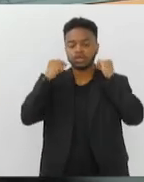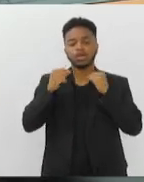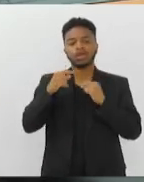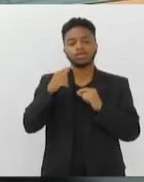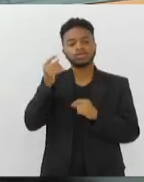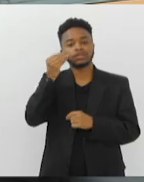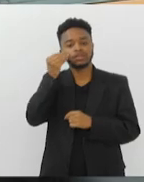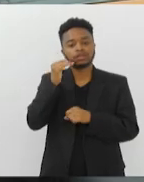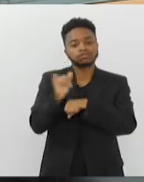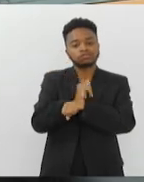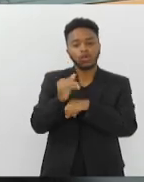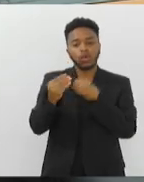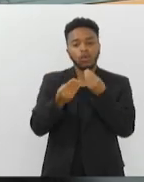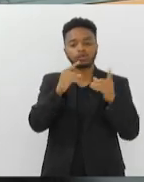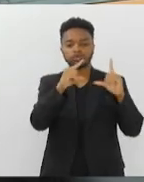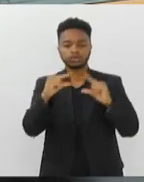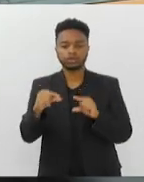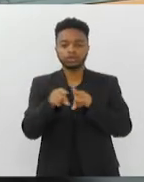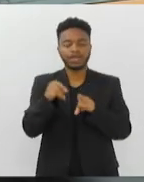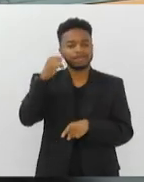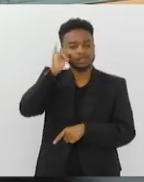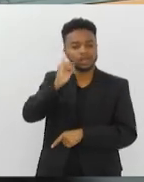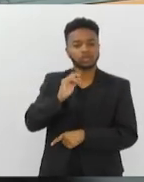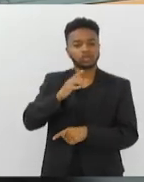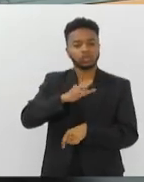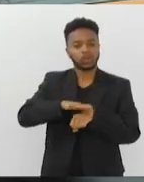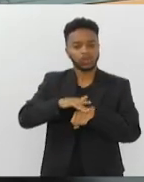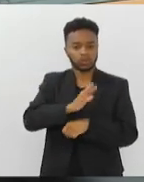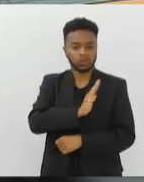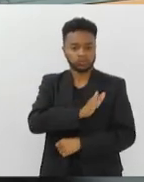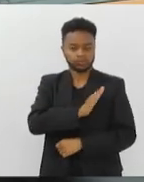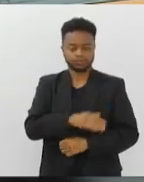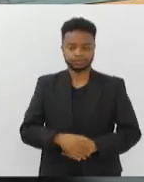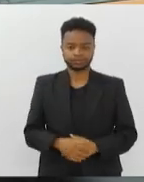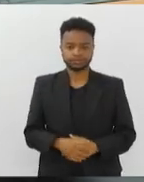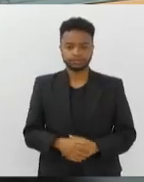doenças cardiovasculares. Bom dia, Rui.